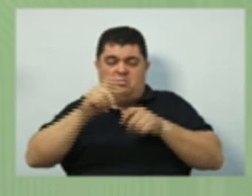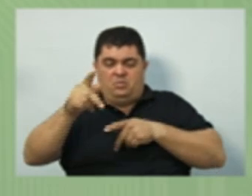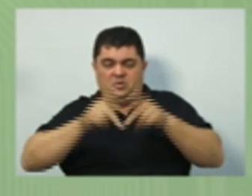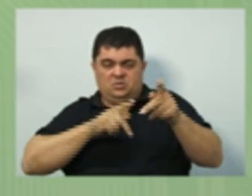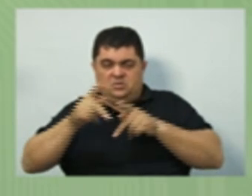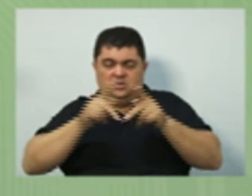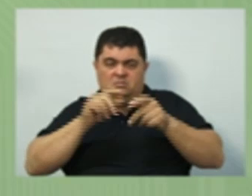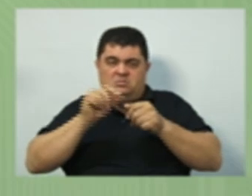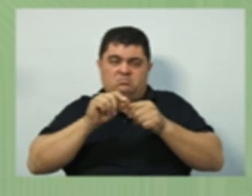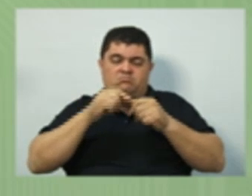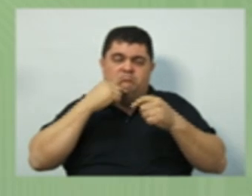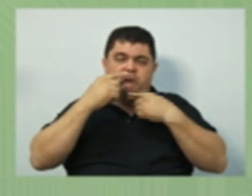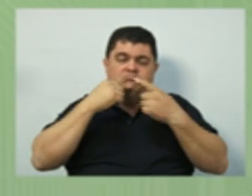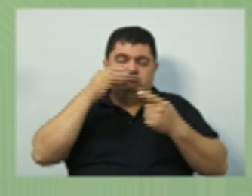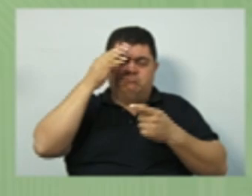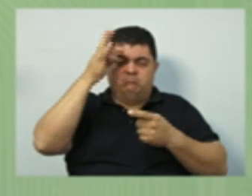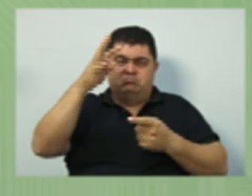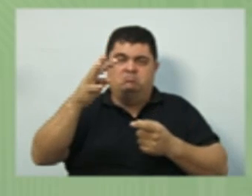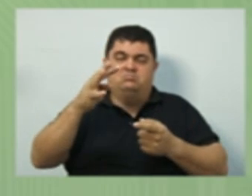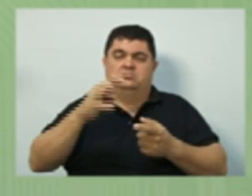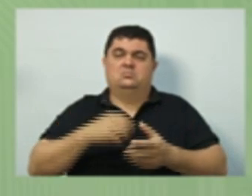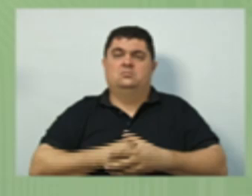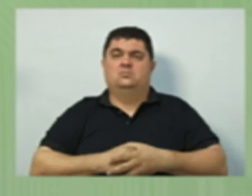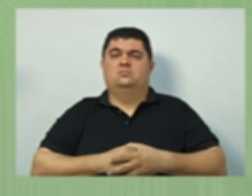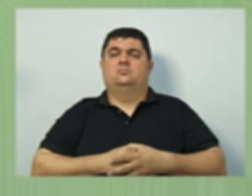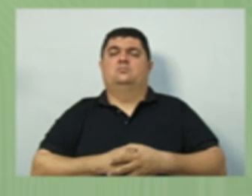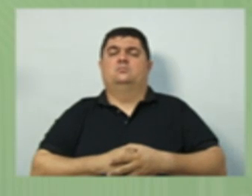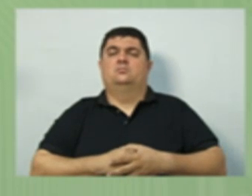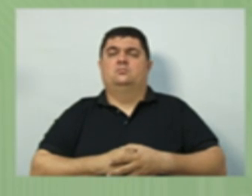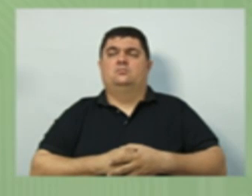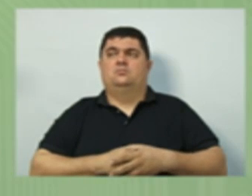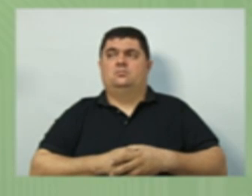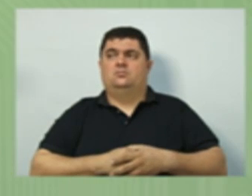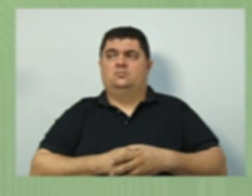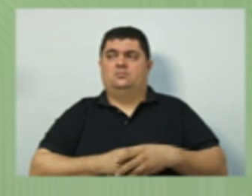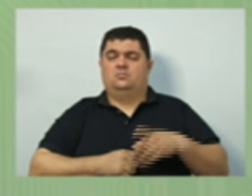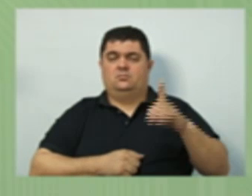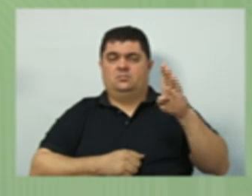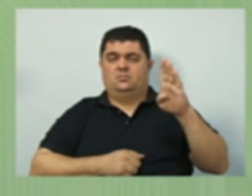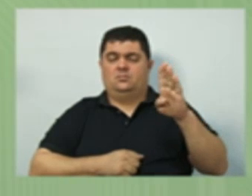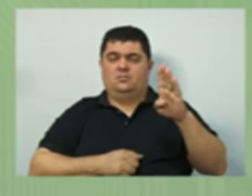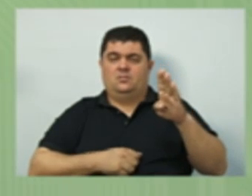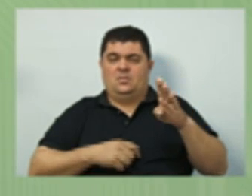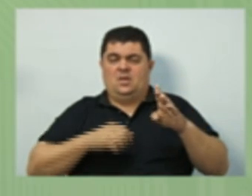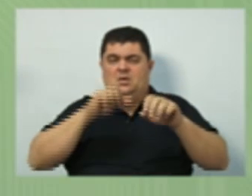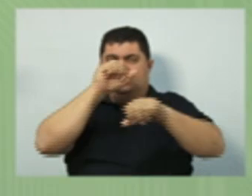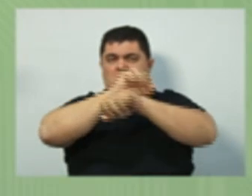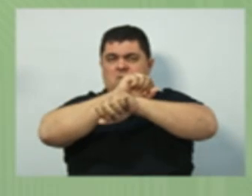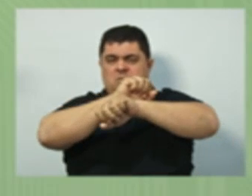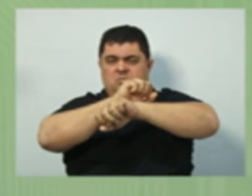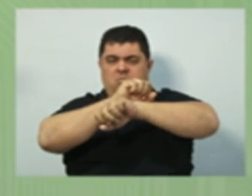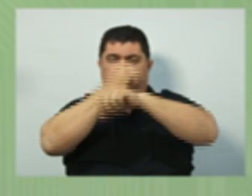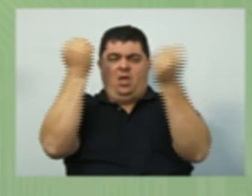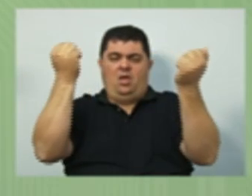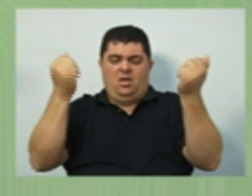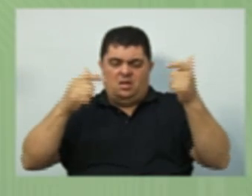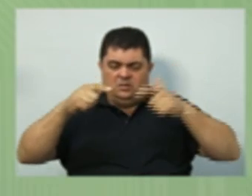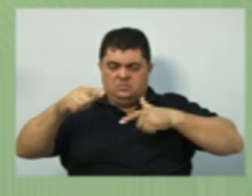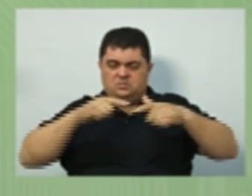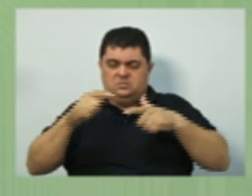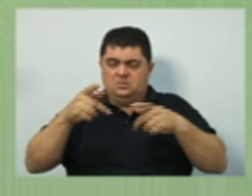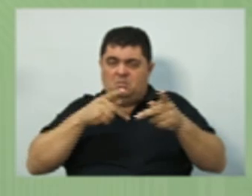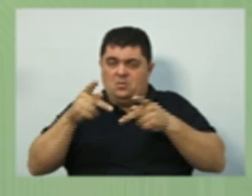e concretizar sonhos. Como condição de escravidão, o trabalho liberta ao viabilizar projetos